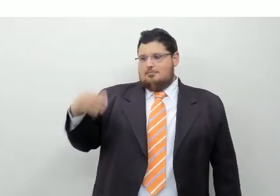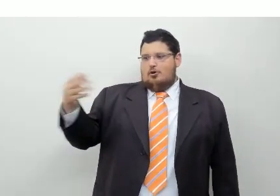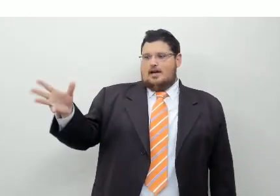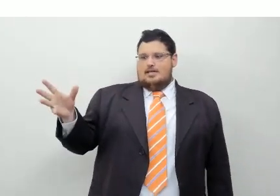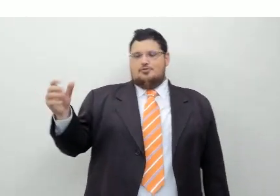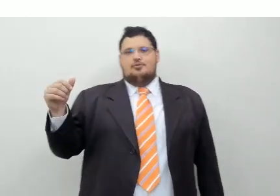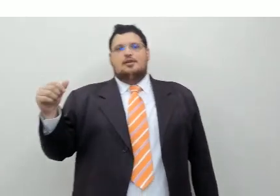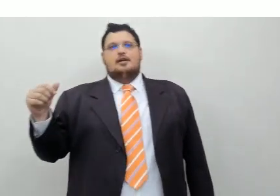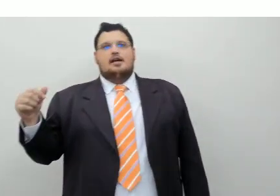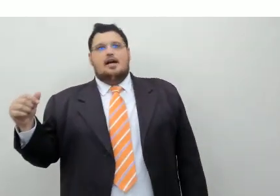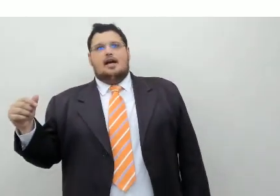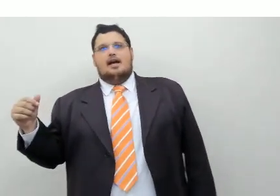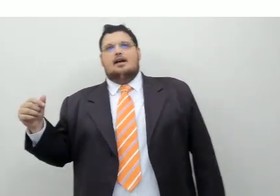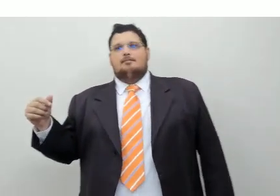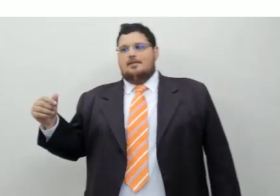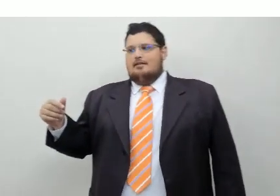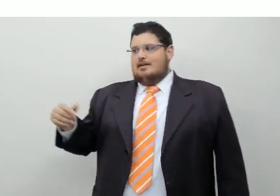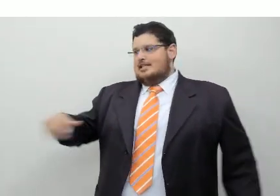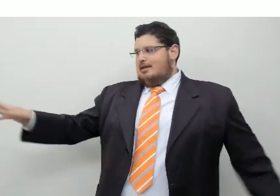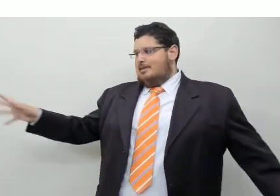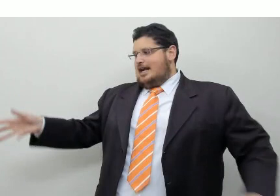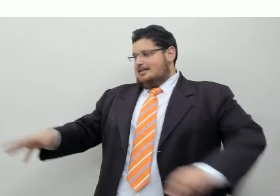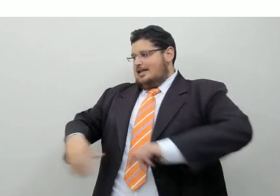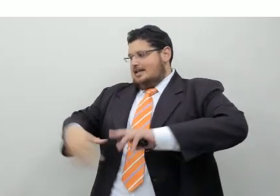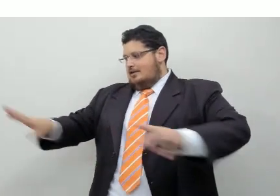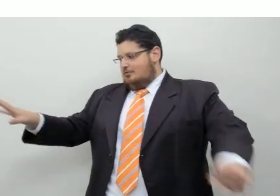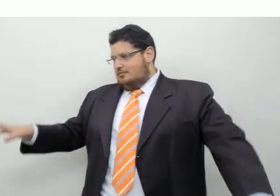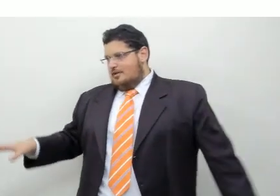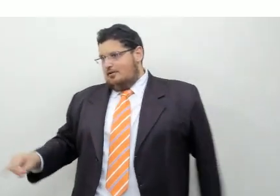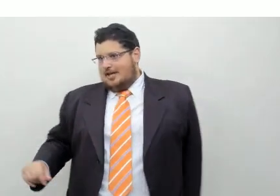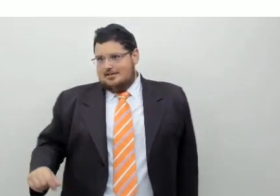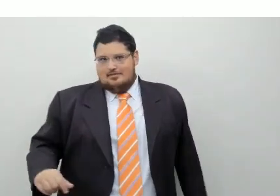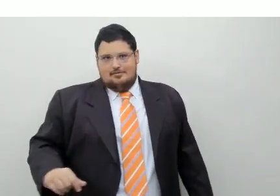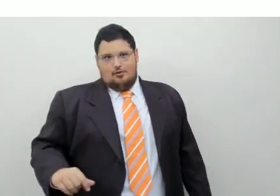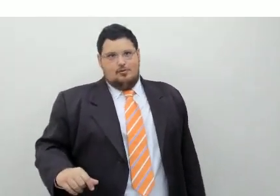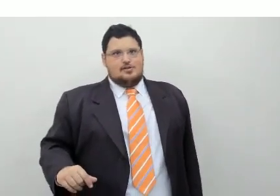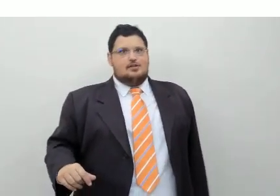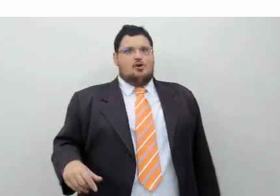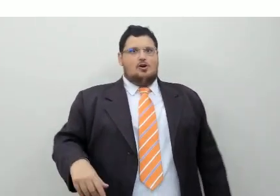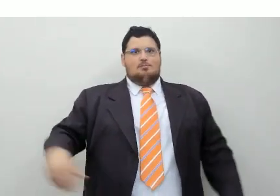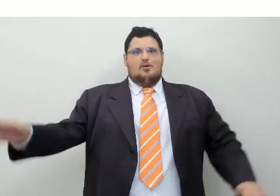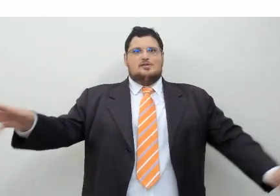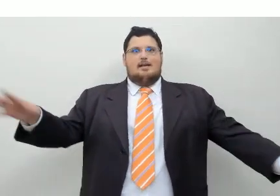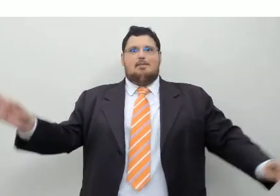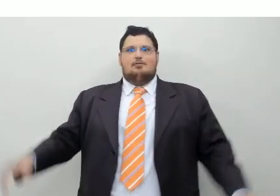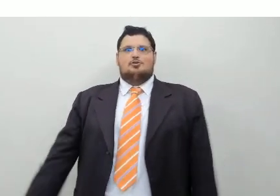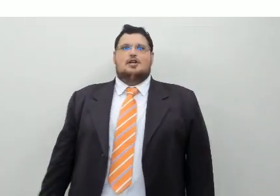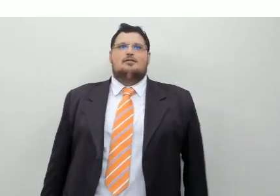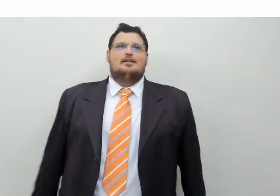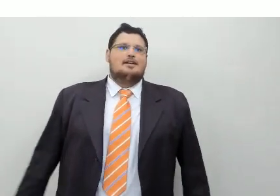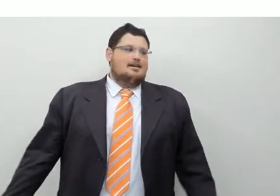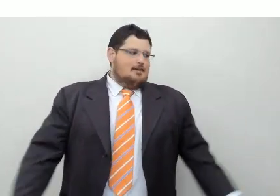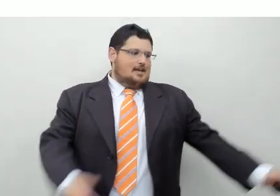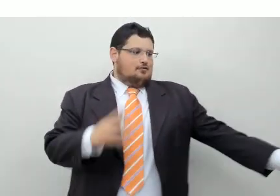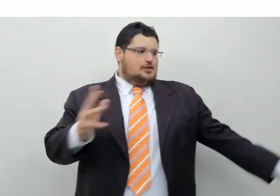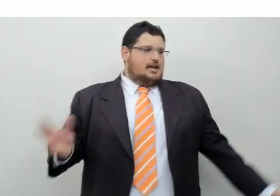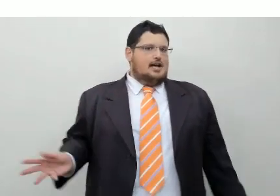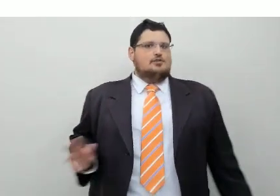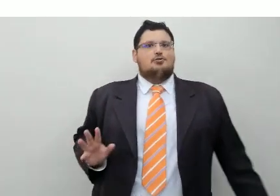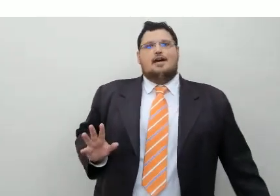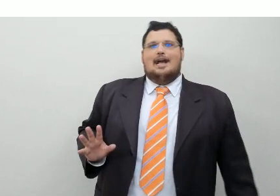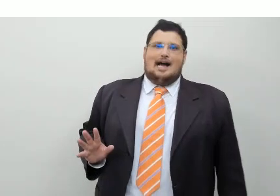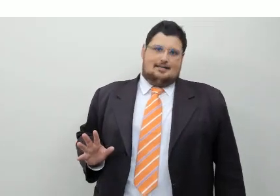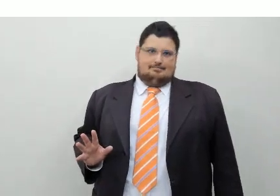eu exponho a risco fazendo uma brincadeira que eu aqui estou no meu escritório, eu ponho sabão no chão, para quem for